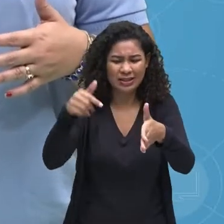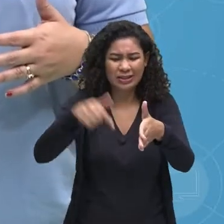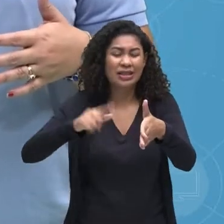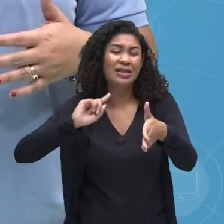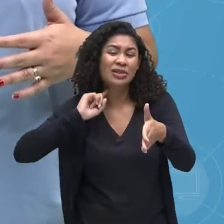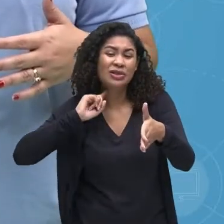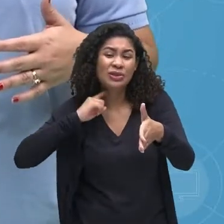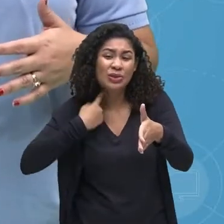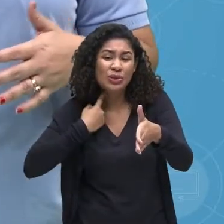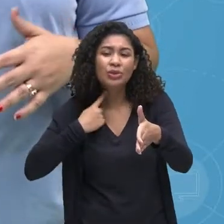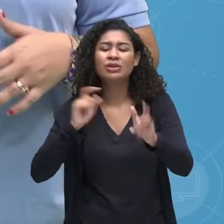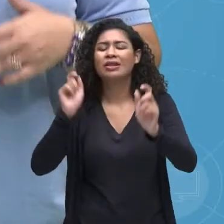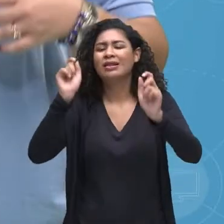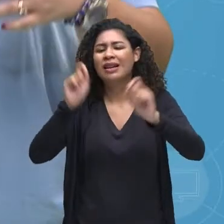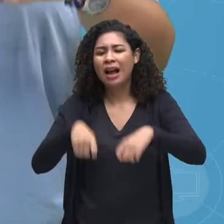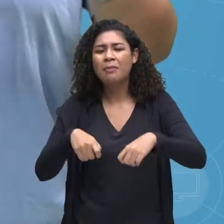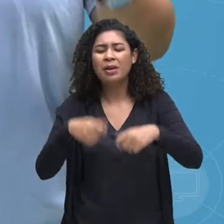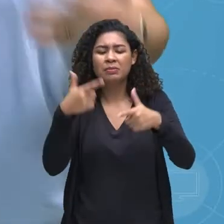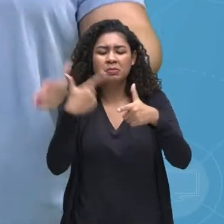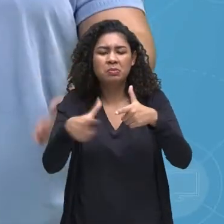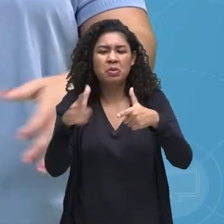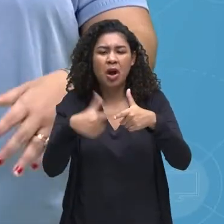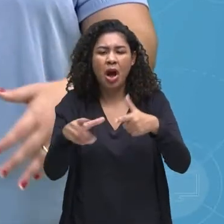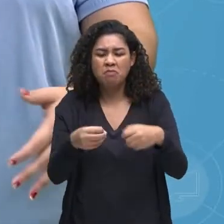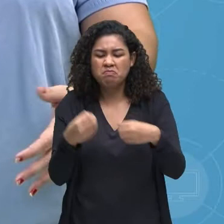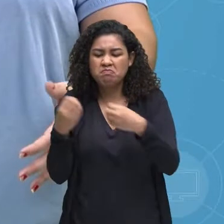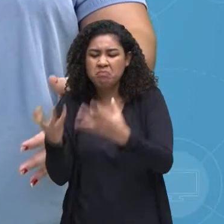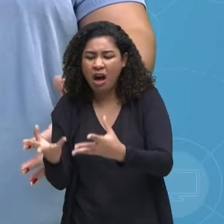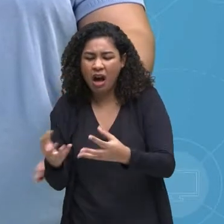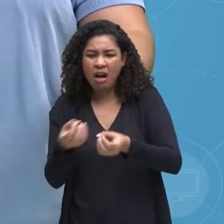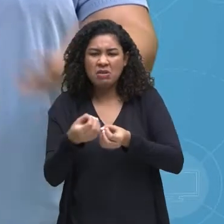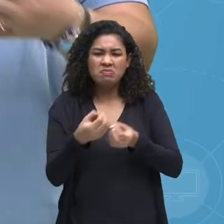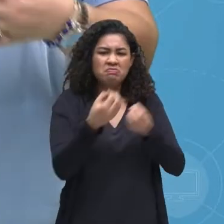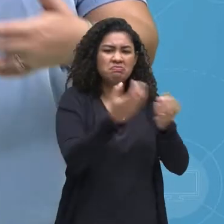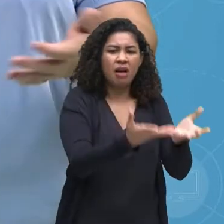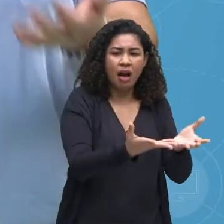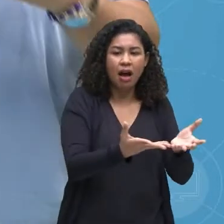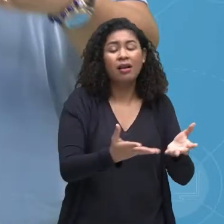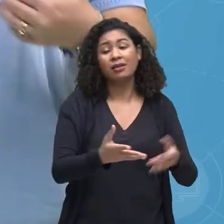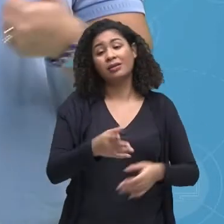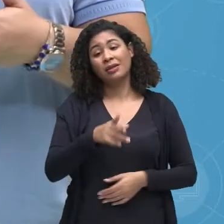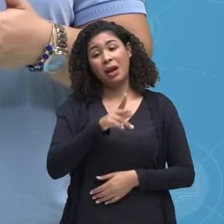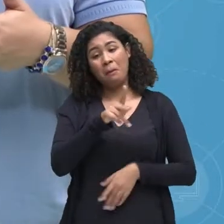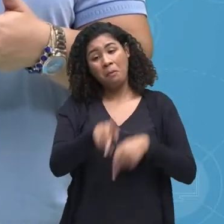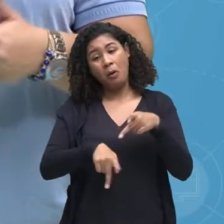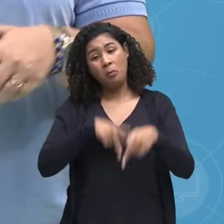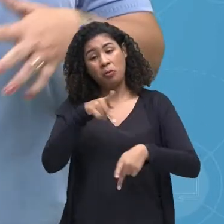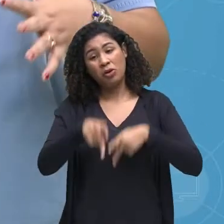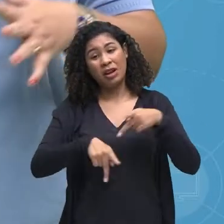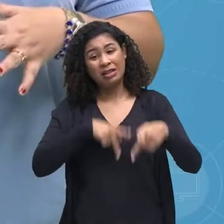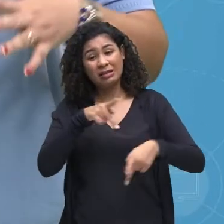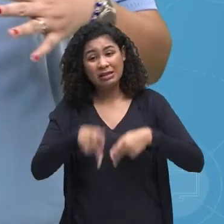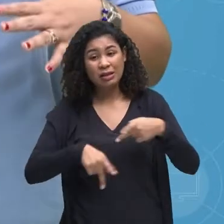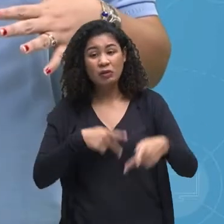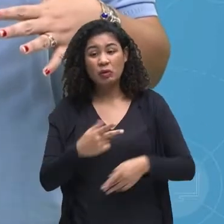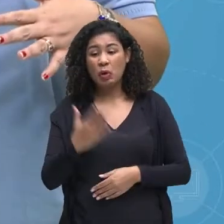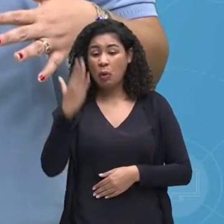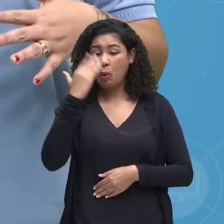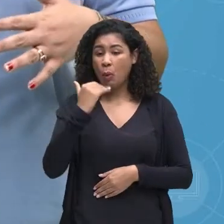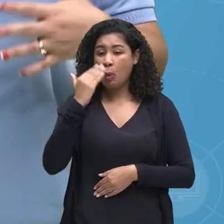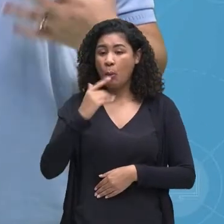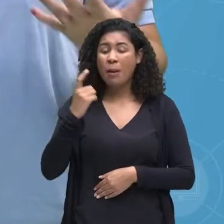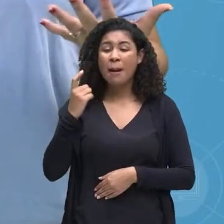de geração de problemas, porque contamina os peixes e a população se alimenta dos peixes contaminados. E aí você tem